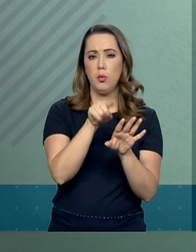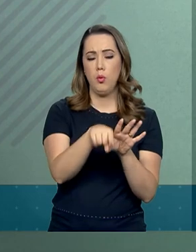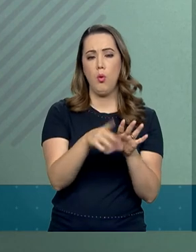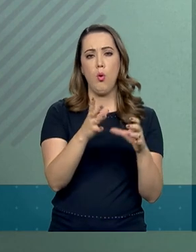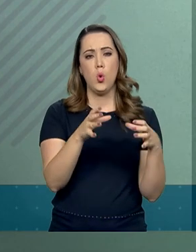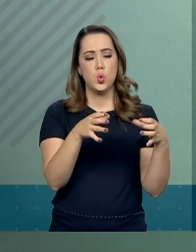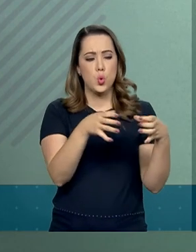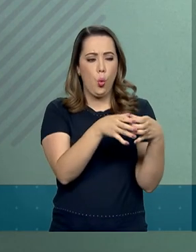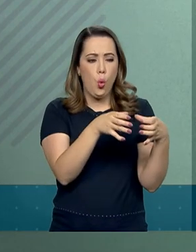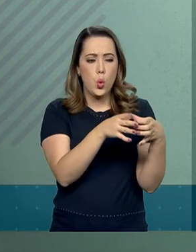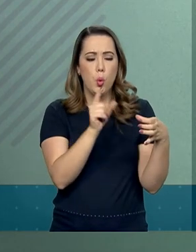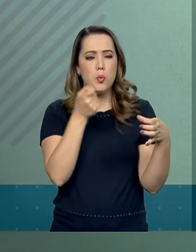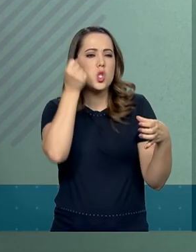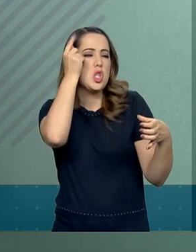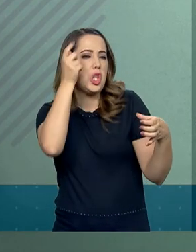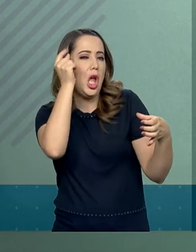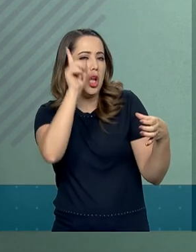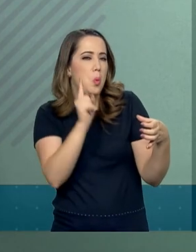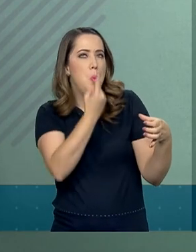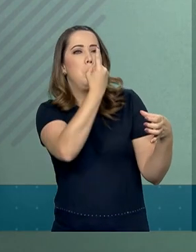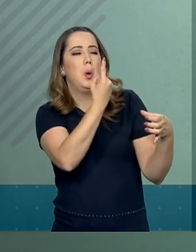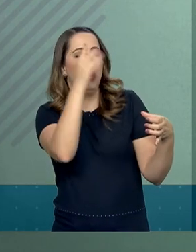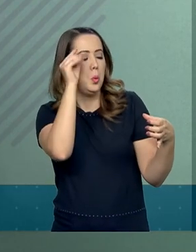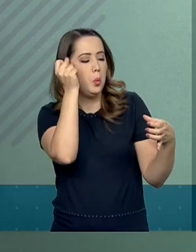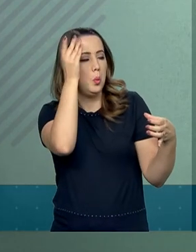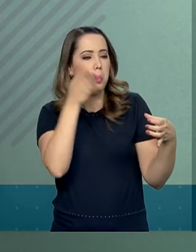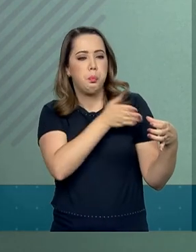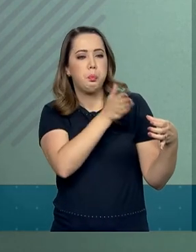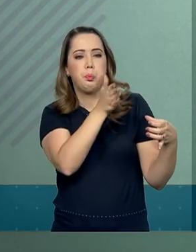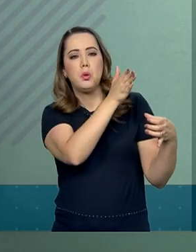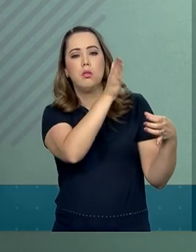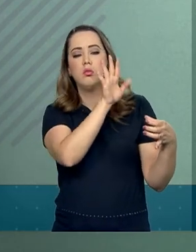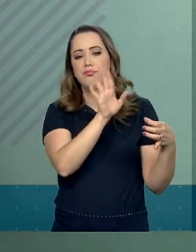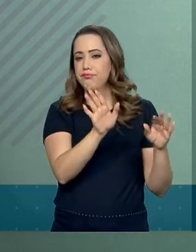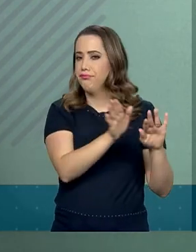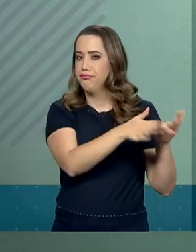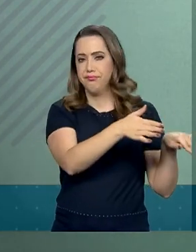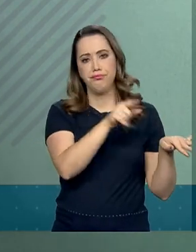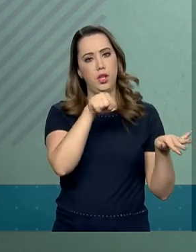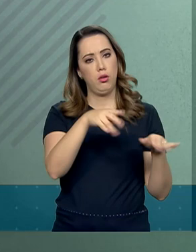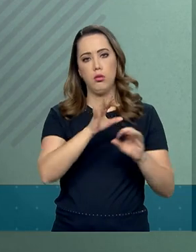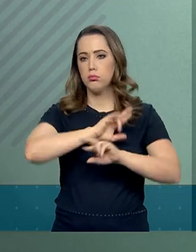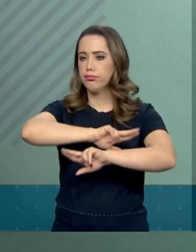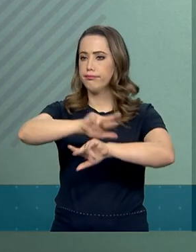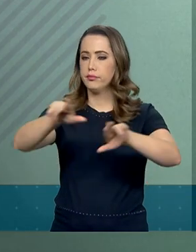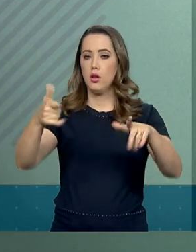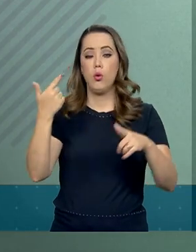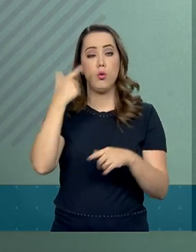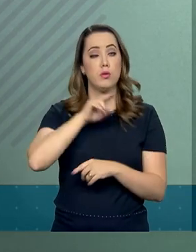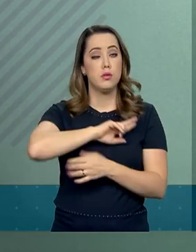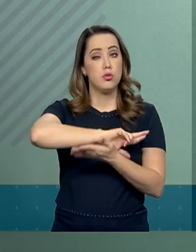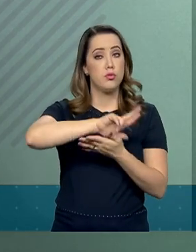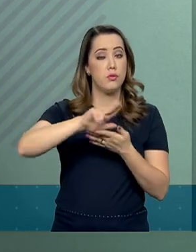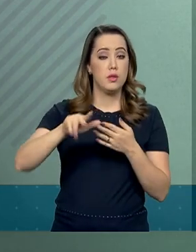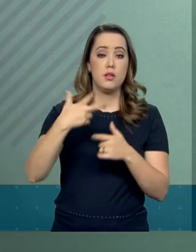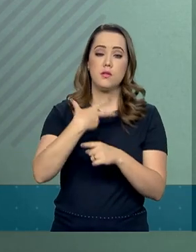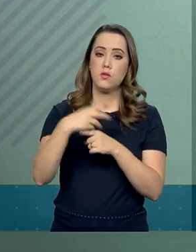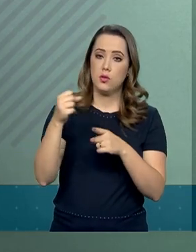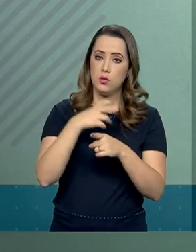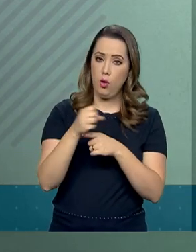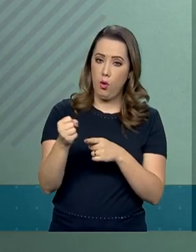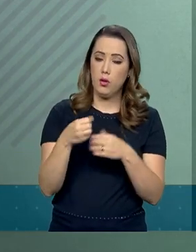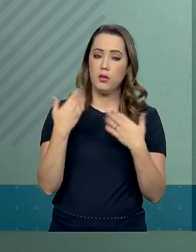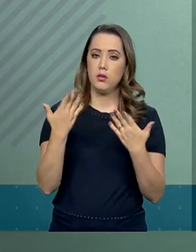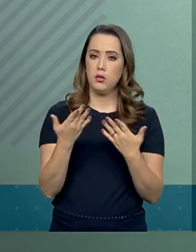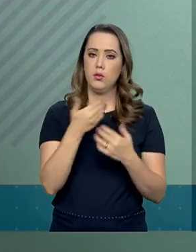outras conquistas ainda estão por vir nesse sentido o governo está preparando uma prestação